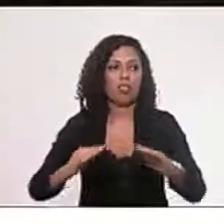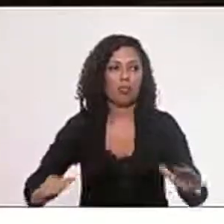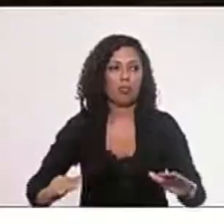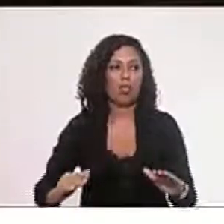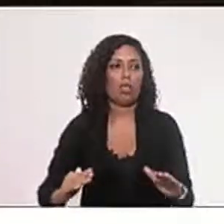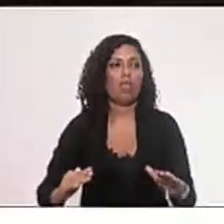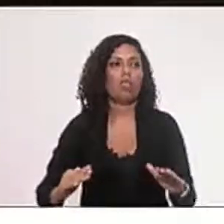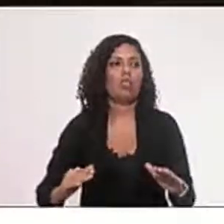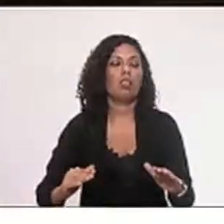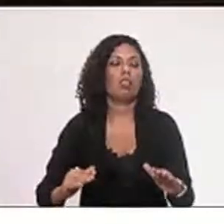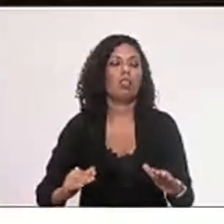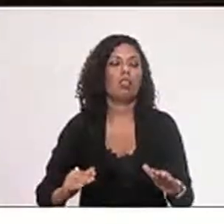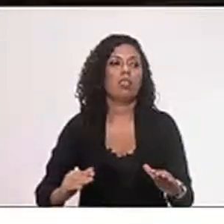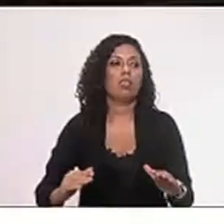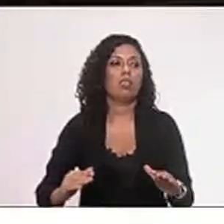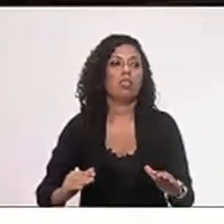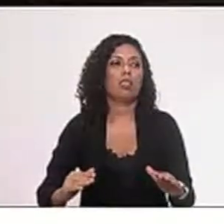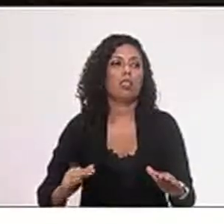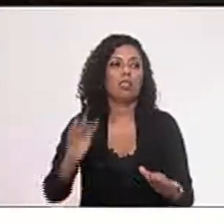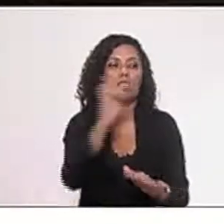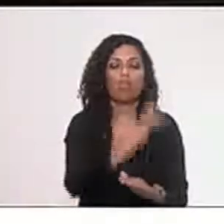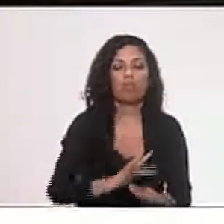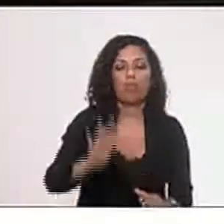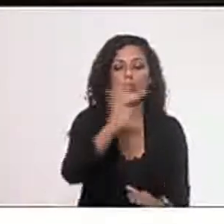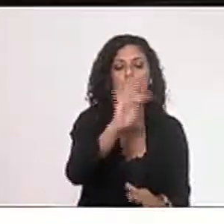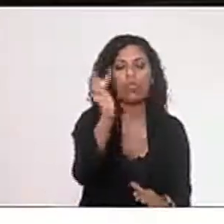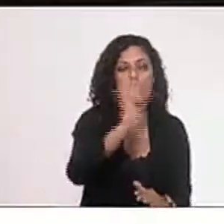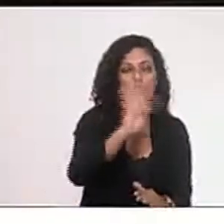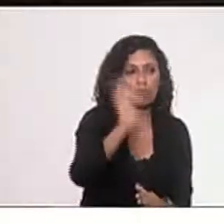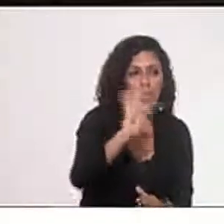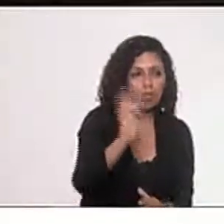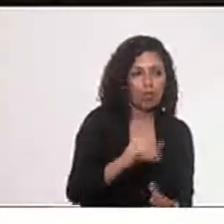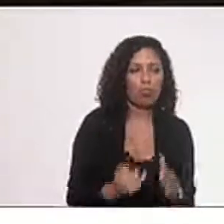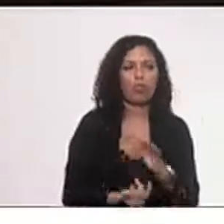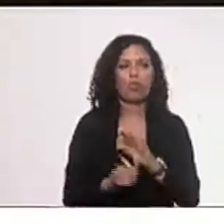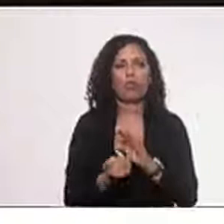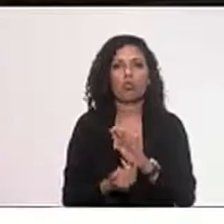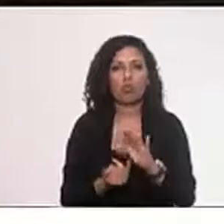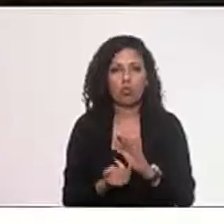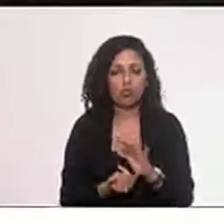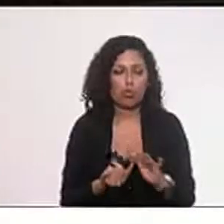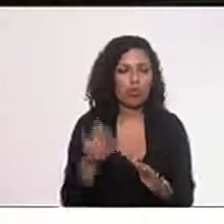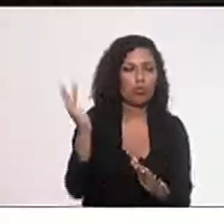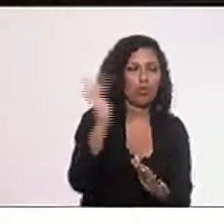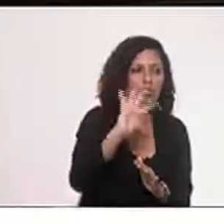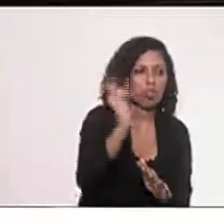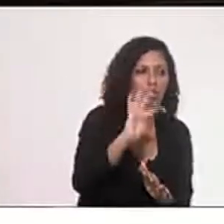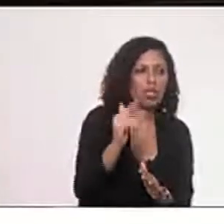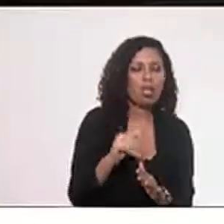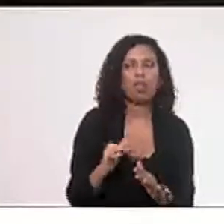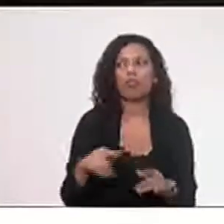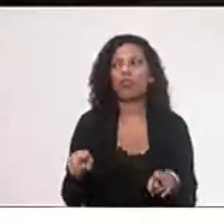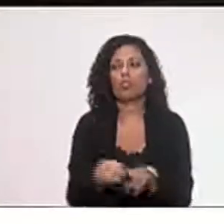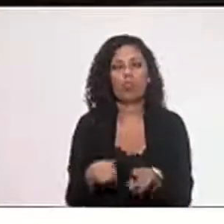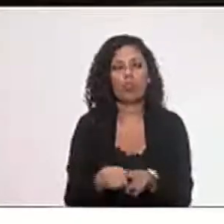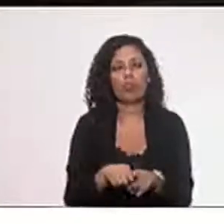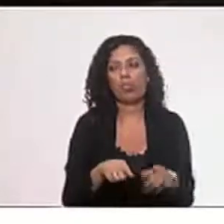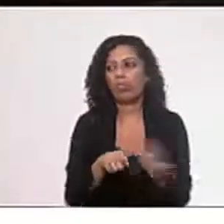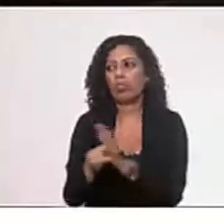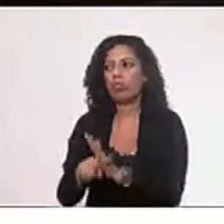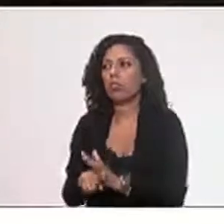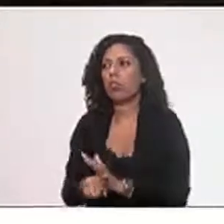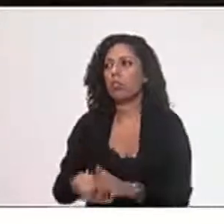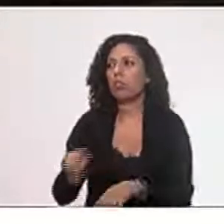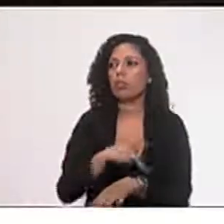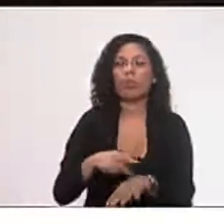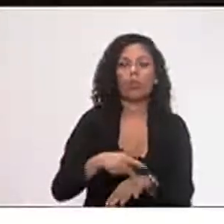unidades atividades das universidades federais dos institutos federais e dos institutos federais de pesquisa do